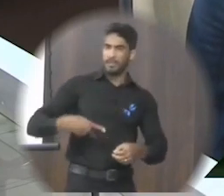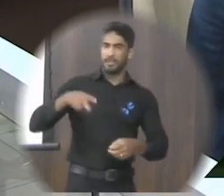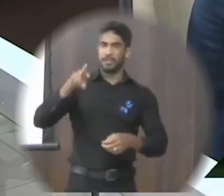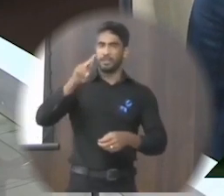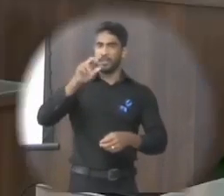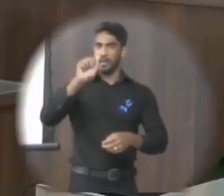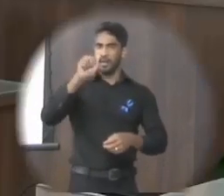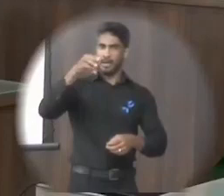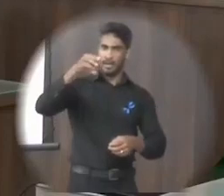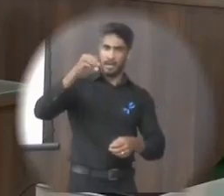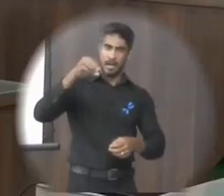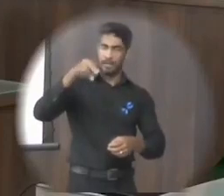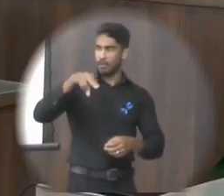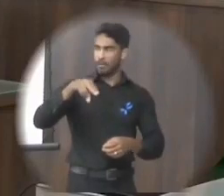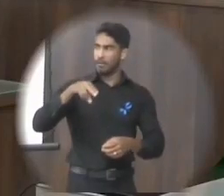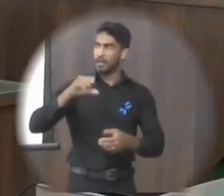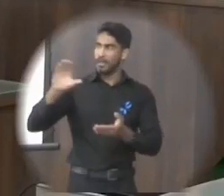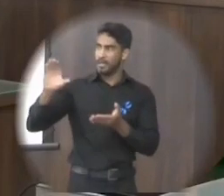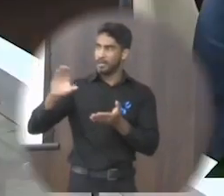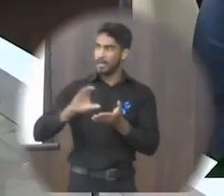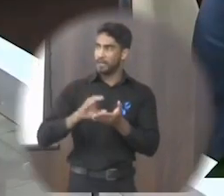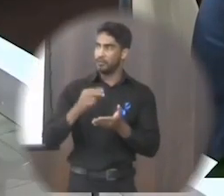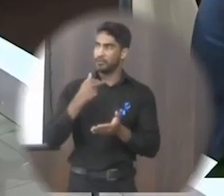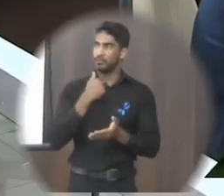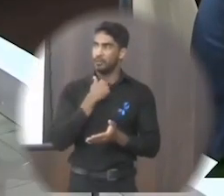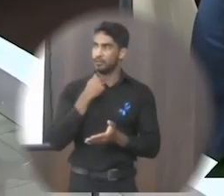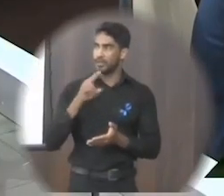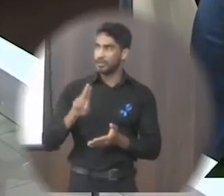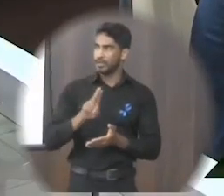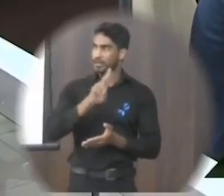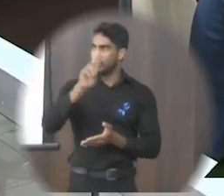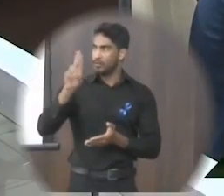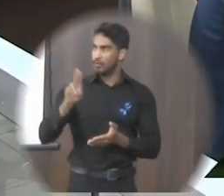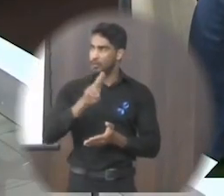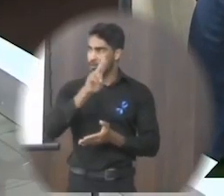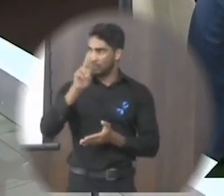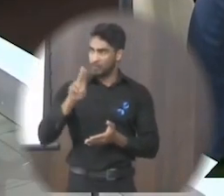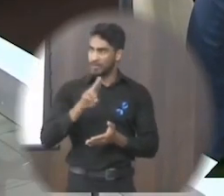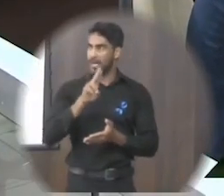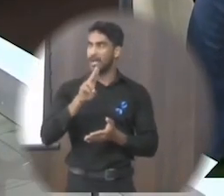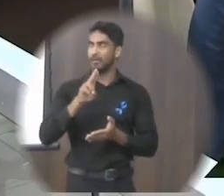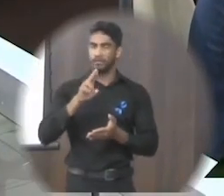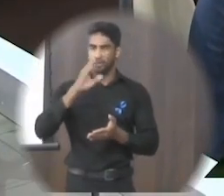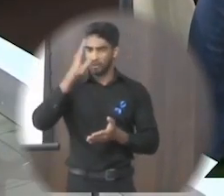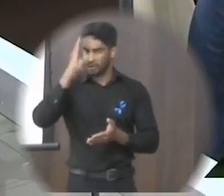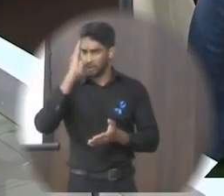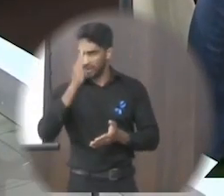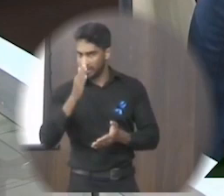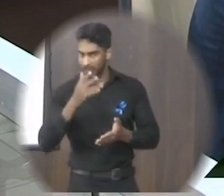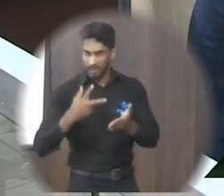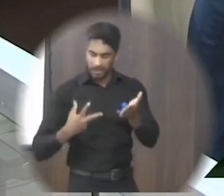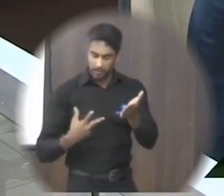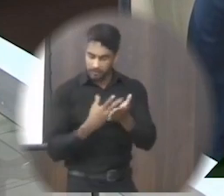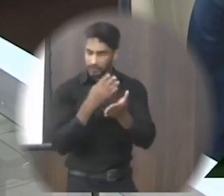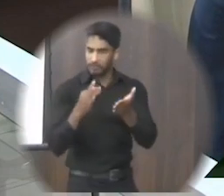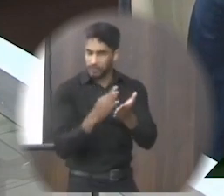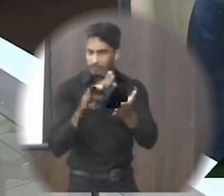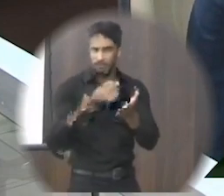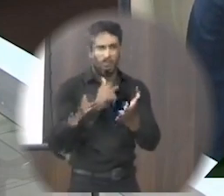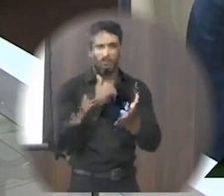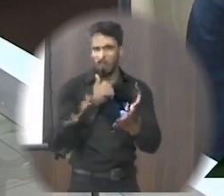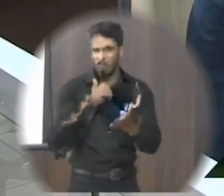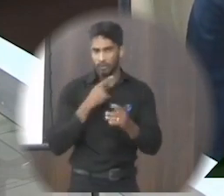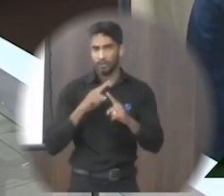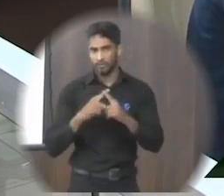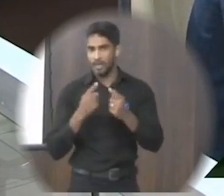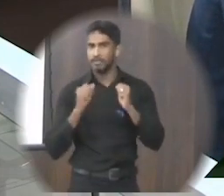reunião. Essa verba ela não pode ser usada diretamente nas cirurgias eletivas, mas ela pode ser usada na área